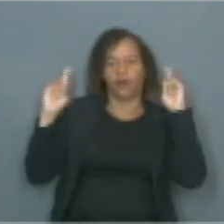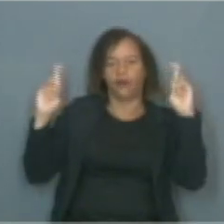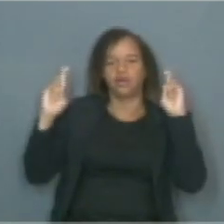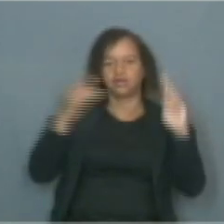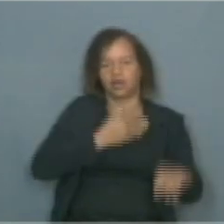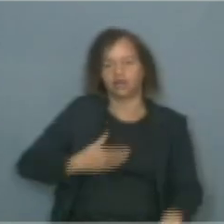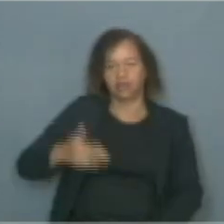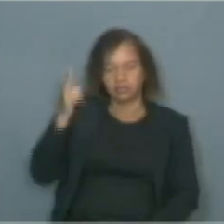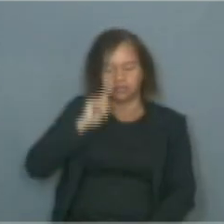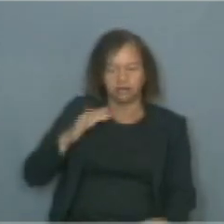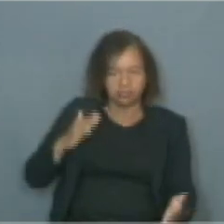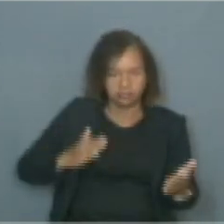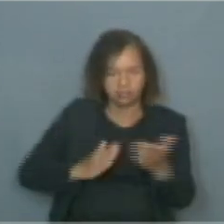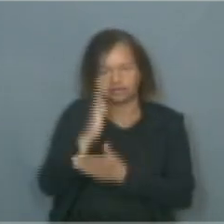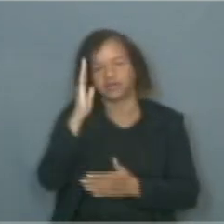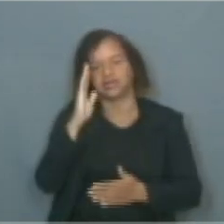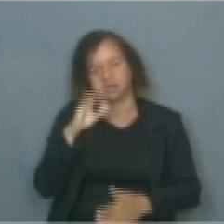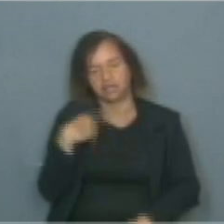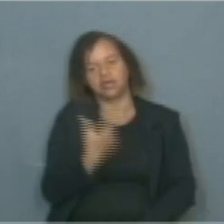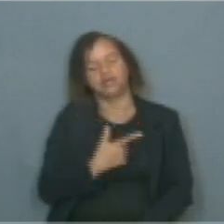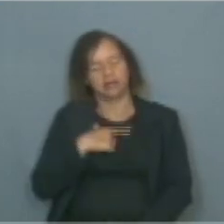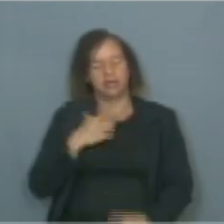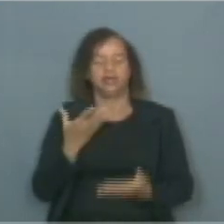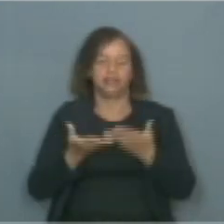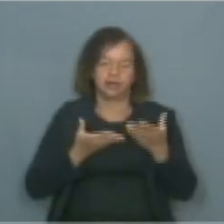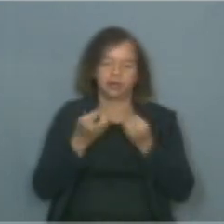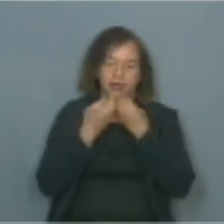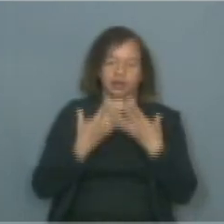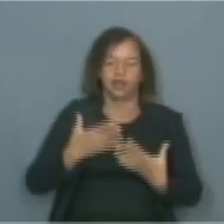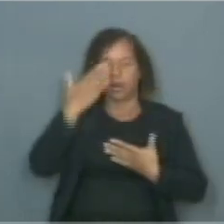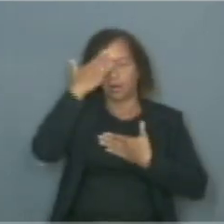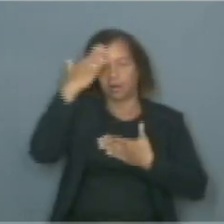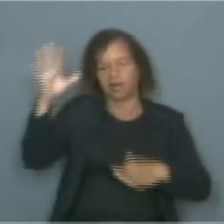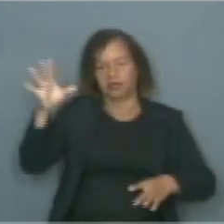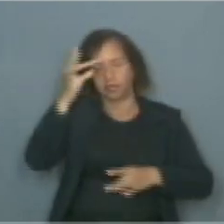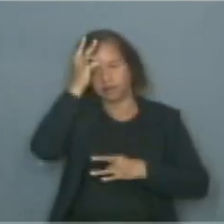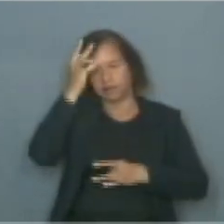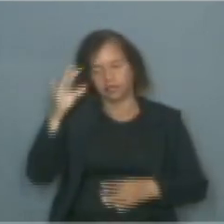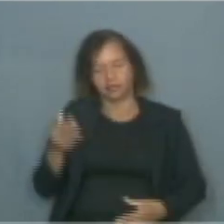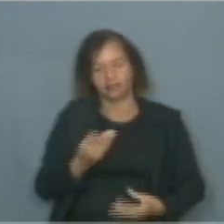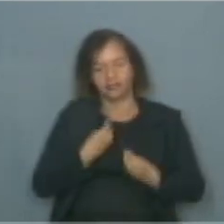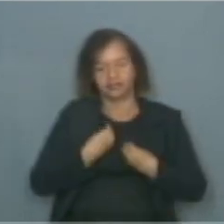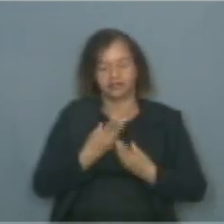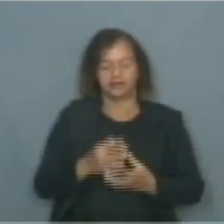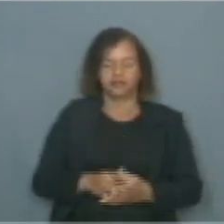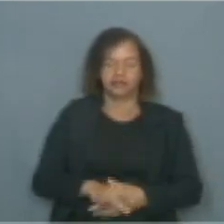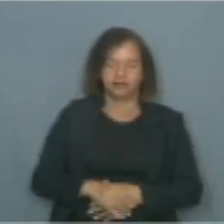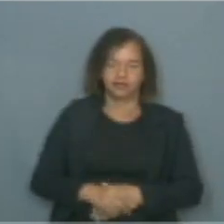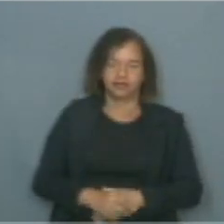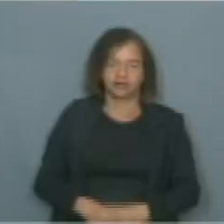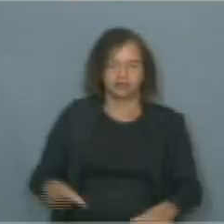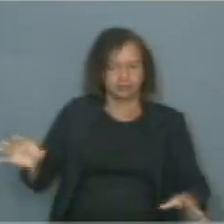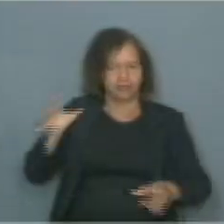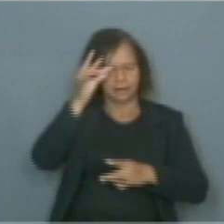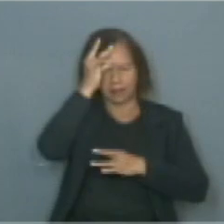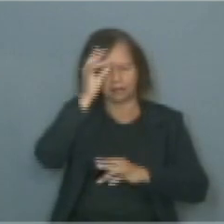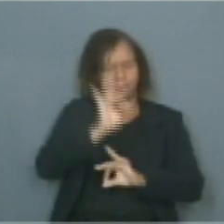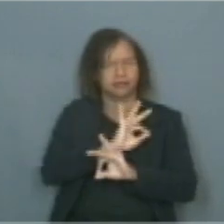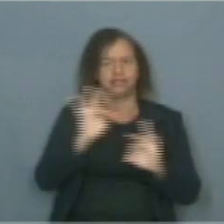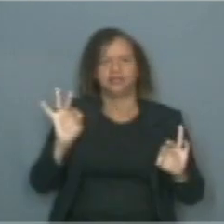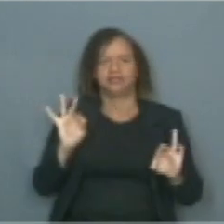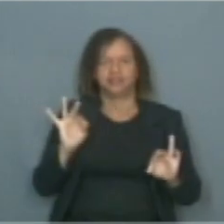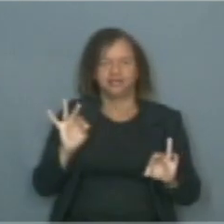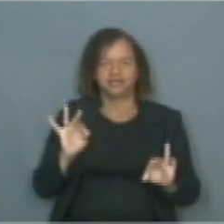governadora acerte, porque quando ela acerta, a gente também é atendido. Então, obrigado pela oportunidade que a senhora me deu nesse momento. Corporo o vereador Almir